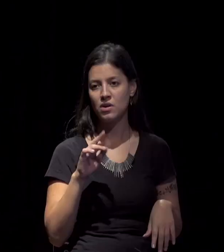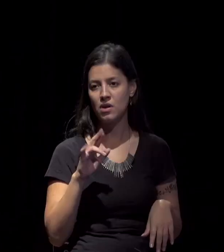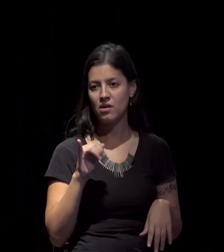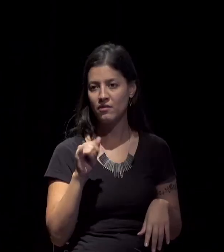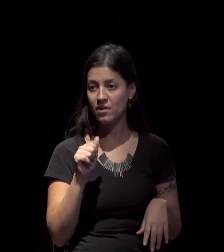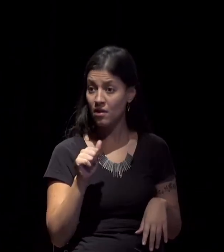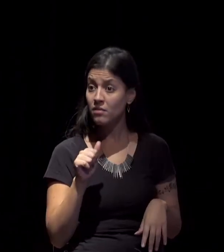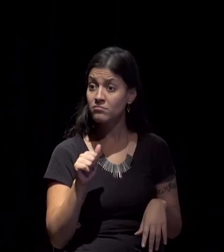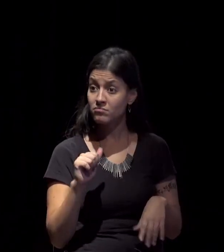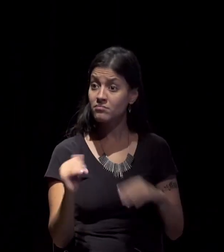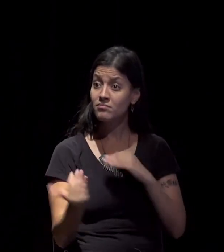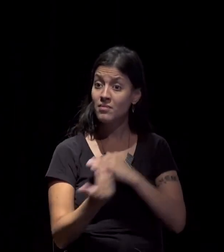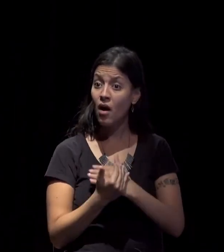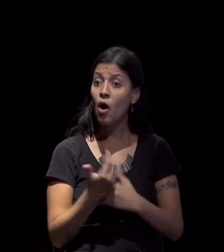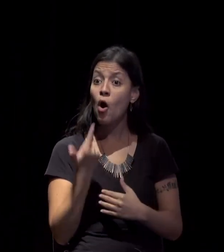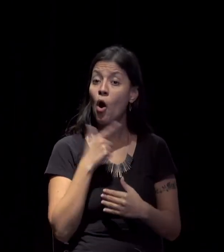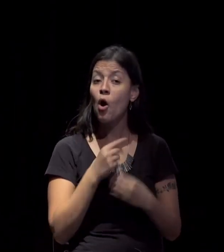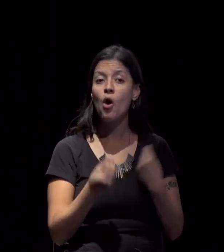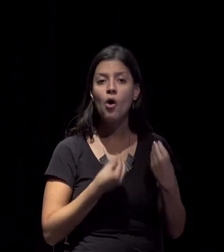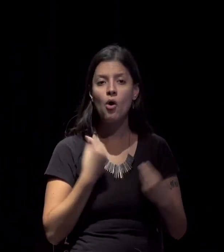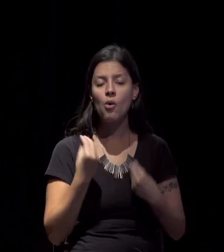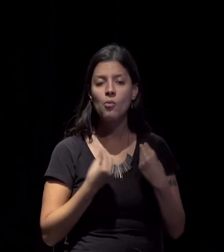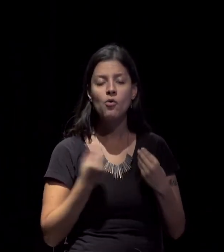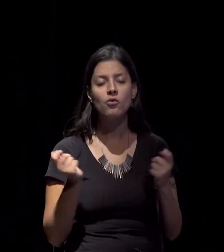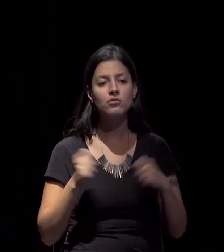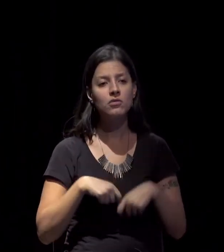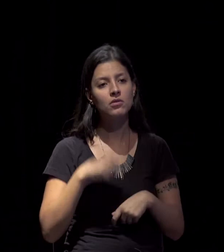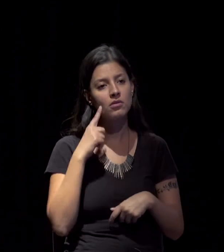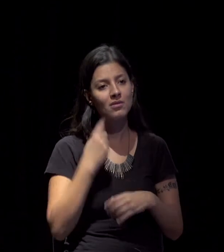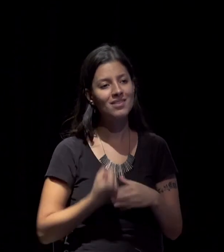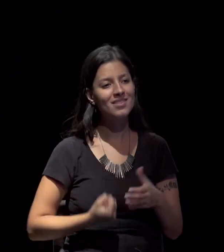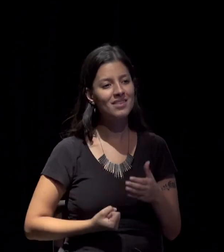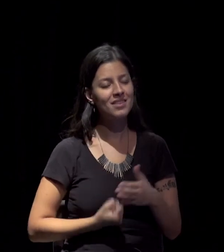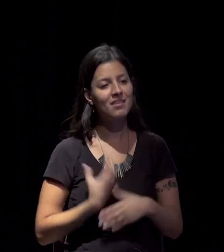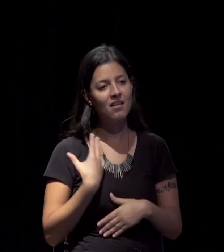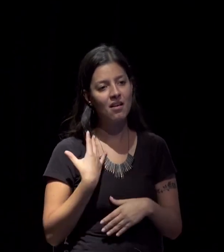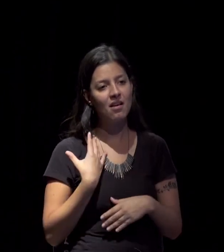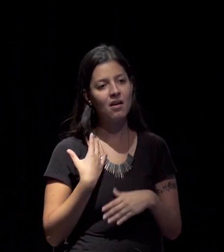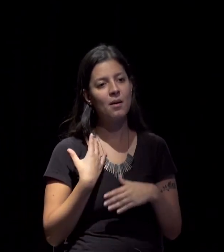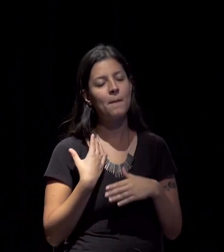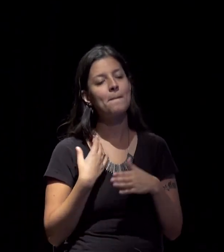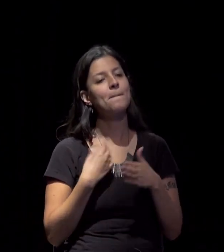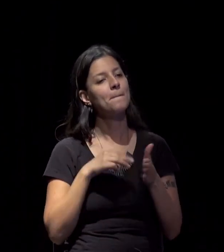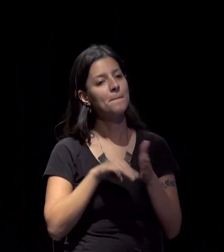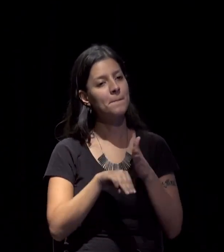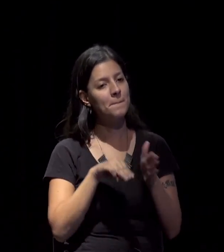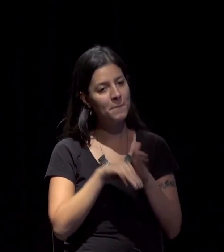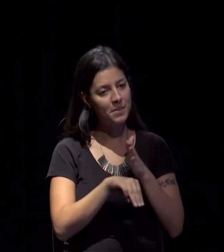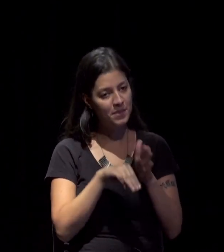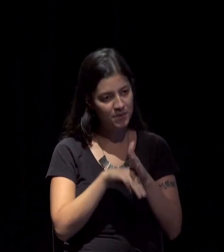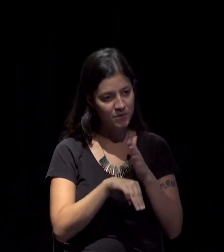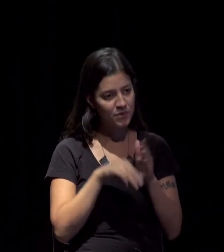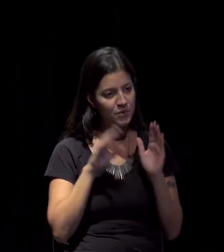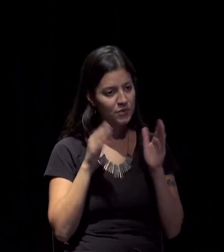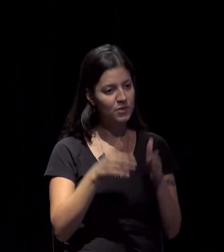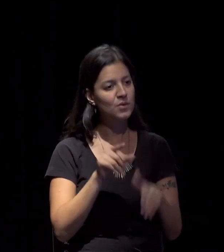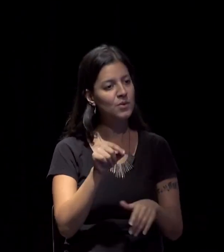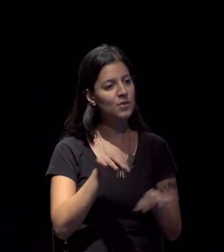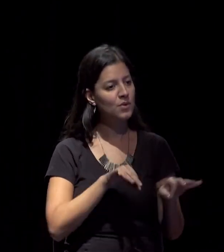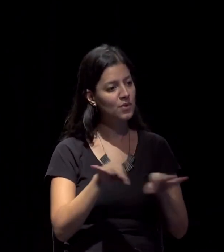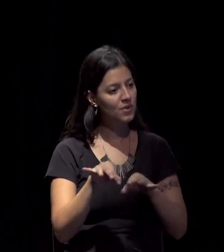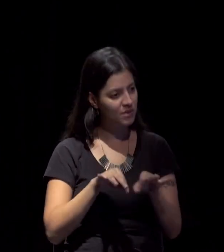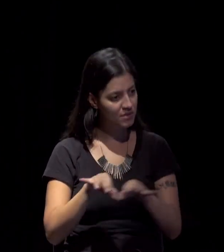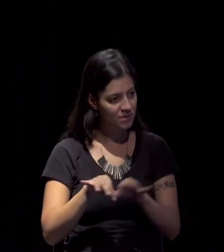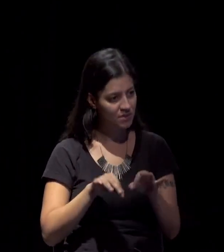certa maneira, me permitir criar e seguir metodologias que vão estar centradas nos processos de organização